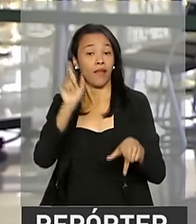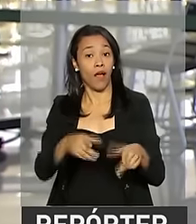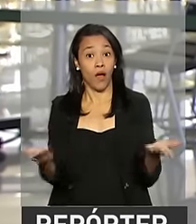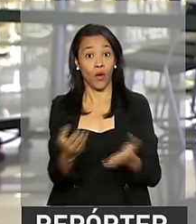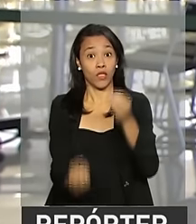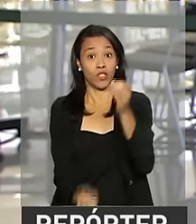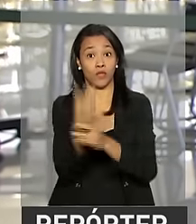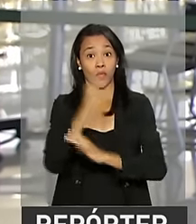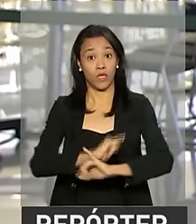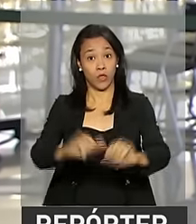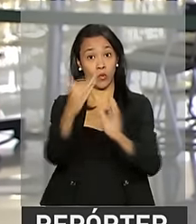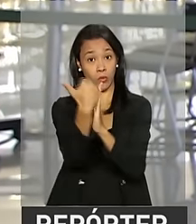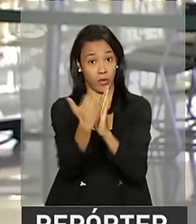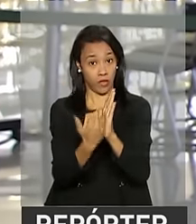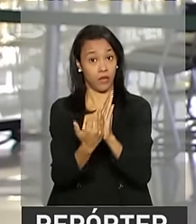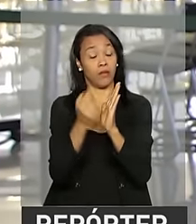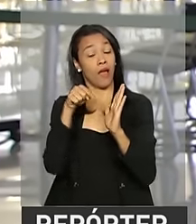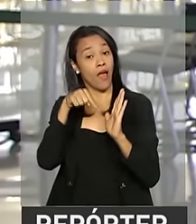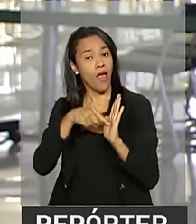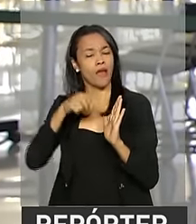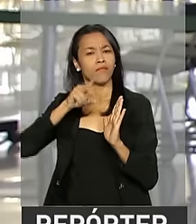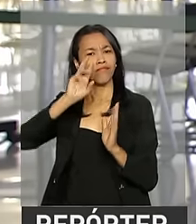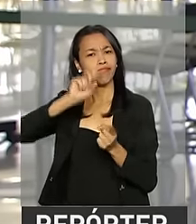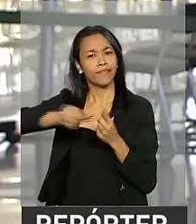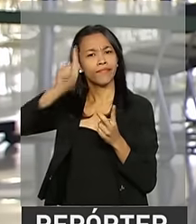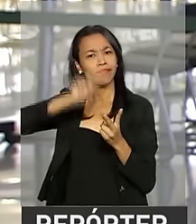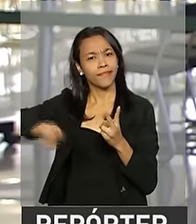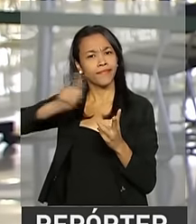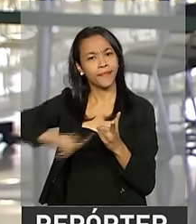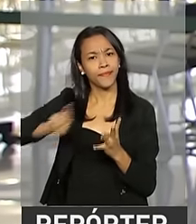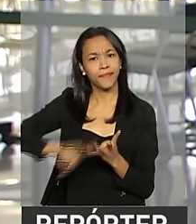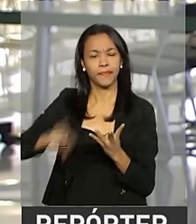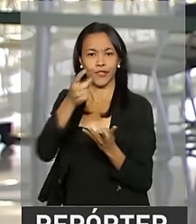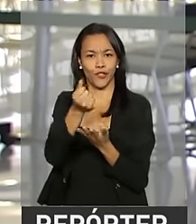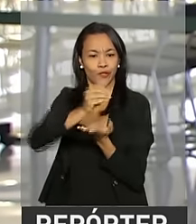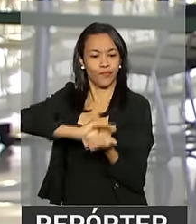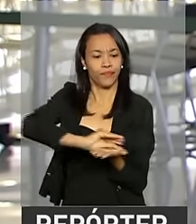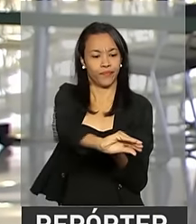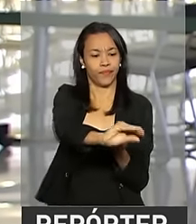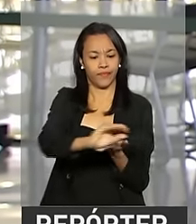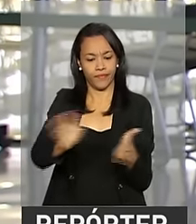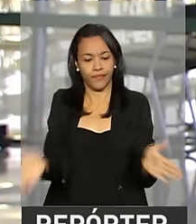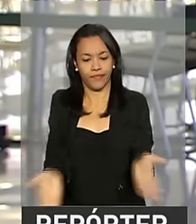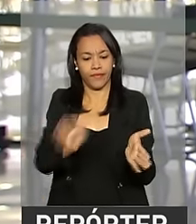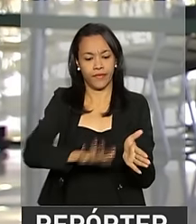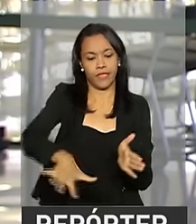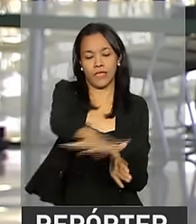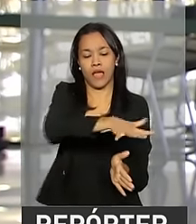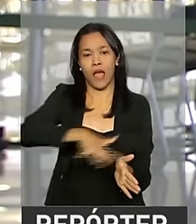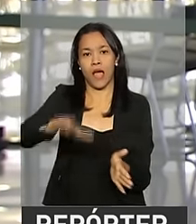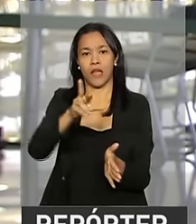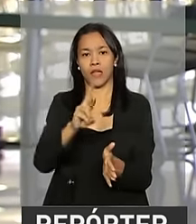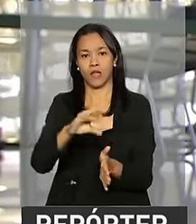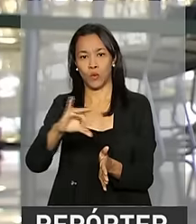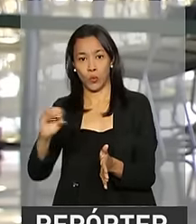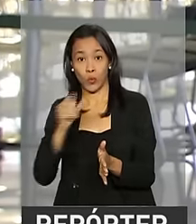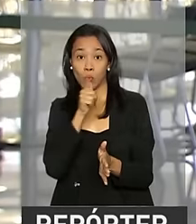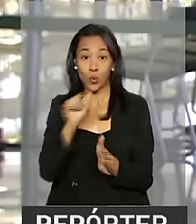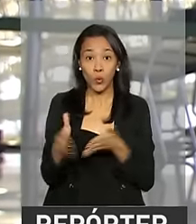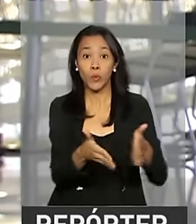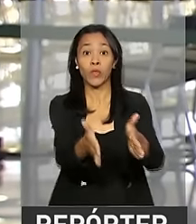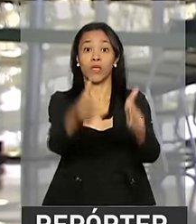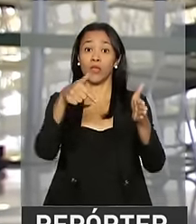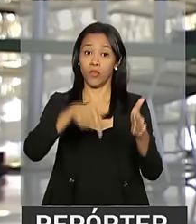programa, seja possível fazer aí uma série de investimentos nessa região aí ao longo do leito do Rio para